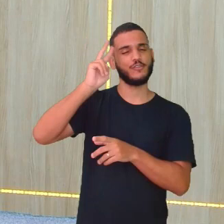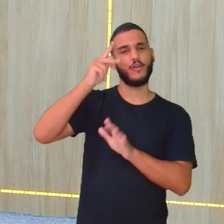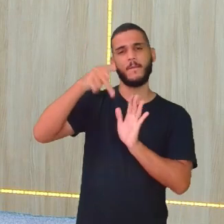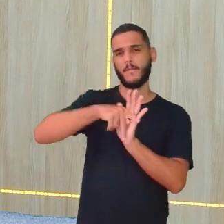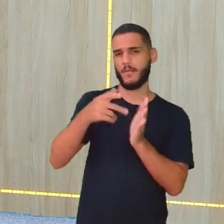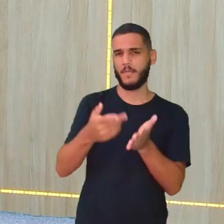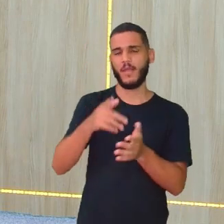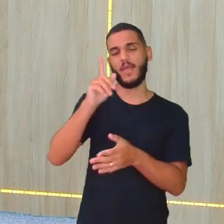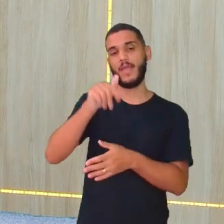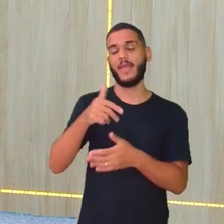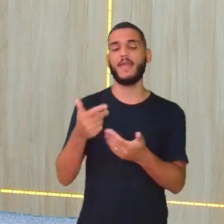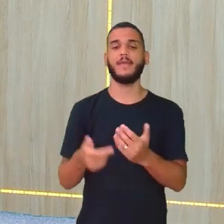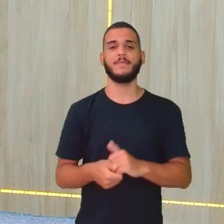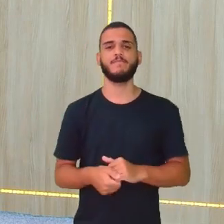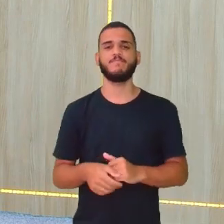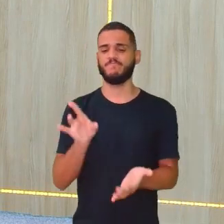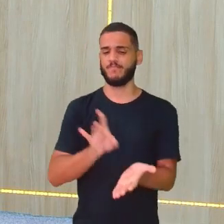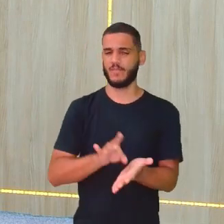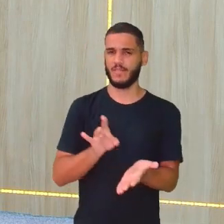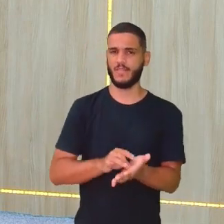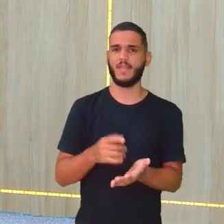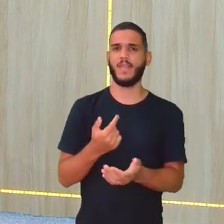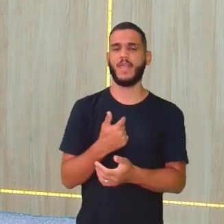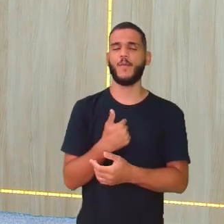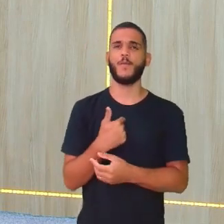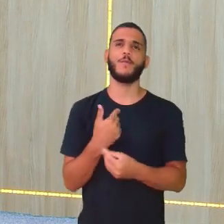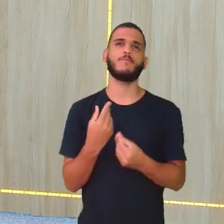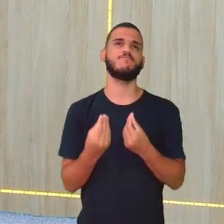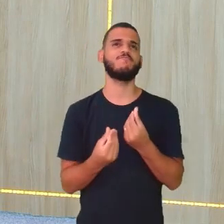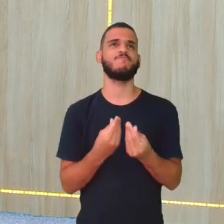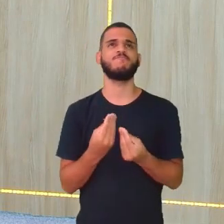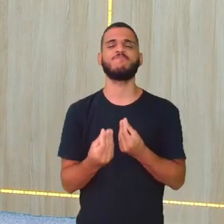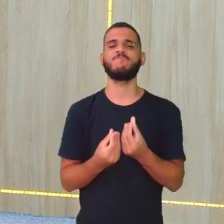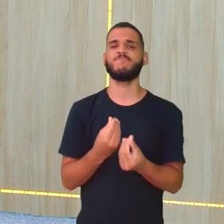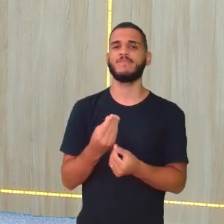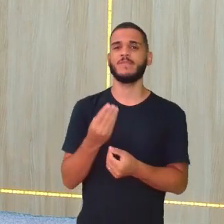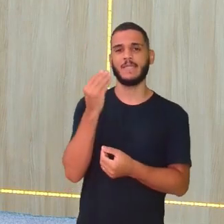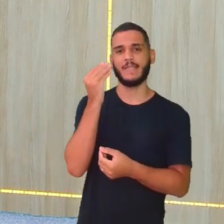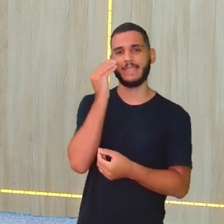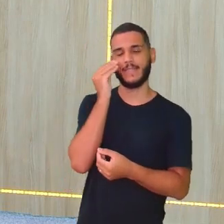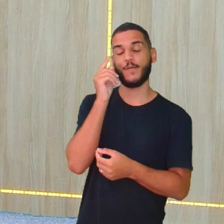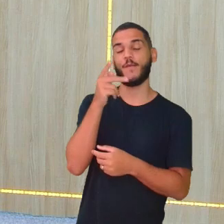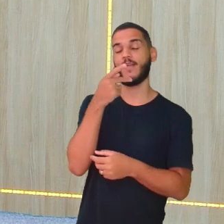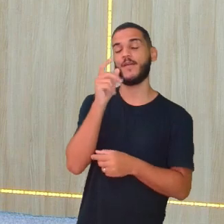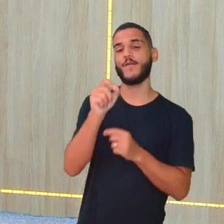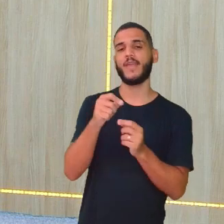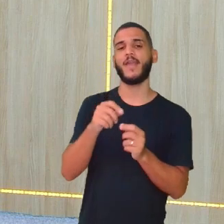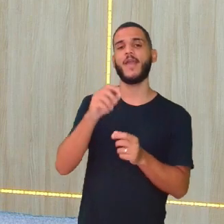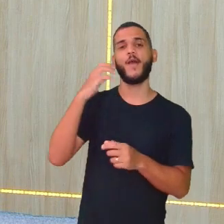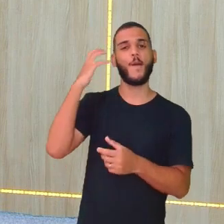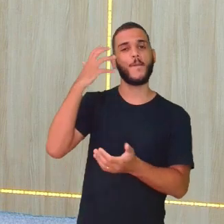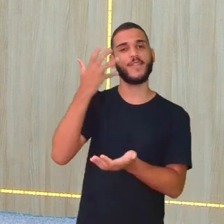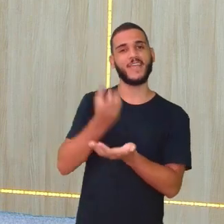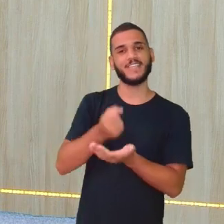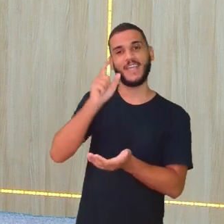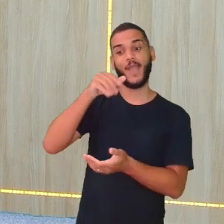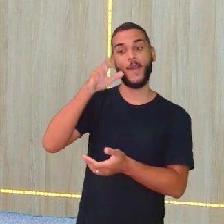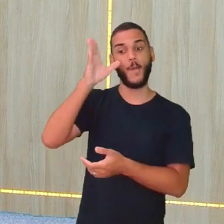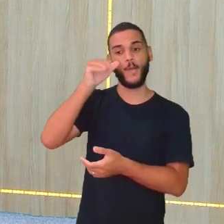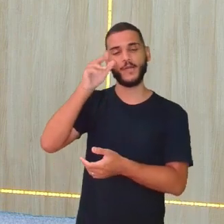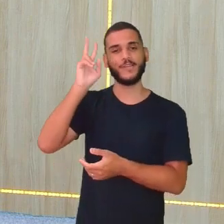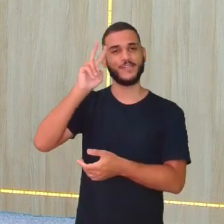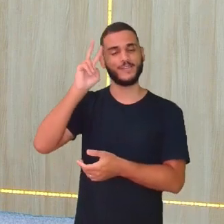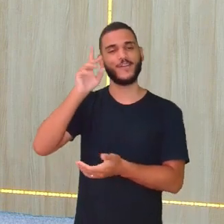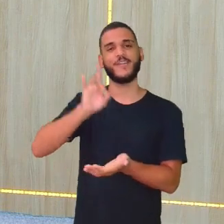histórias são as histórias reais, né? Eu tendo a dizer que o Sertão Sem Nó são curiosas histórias reais